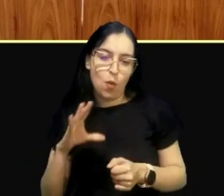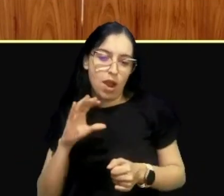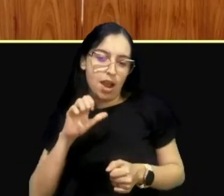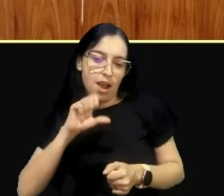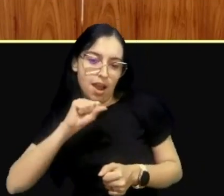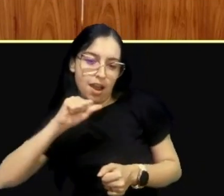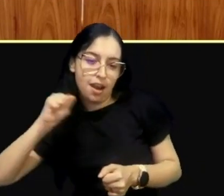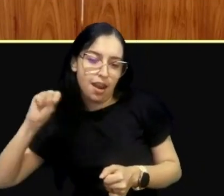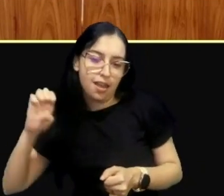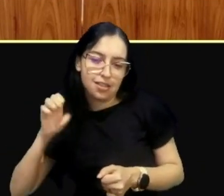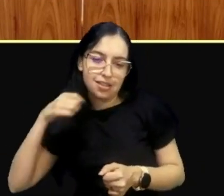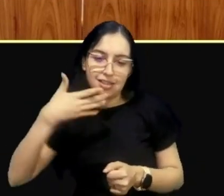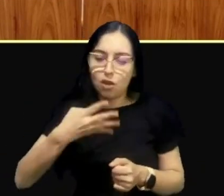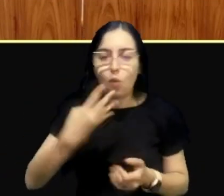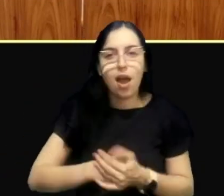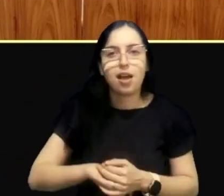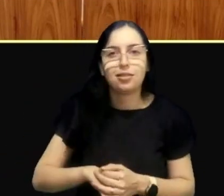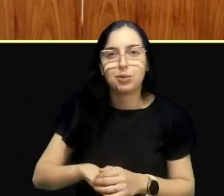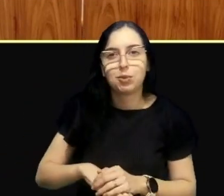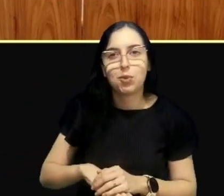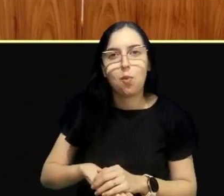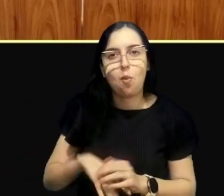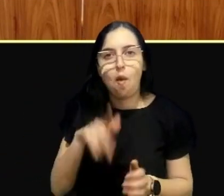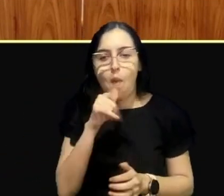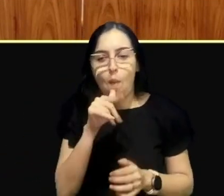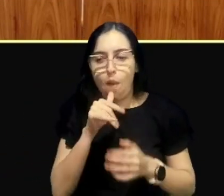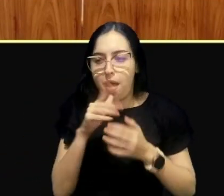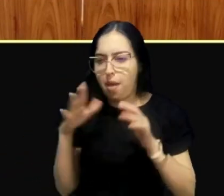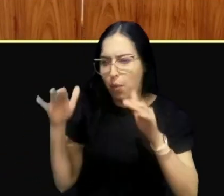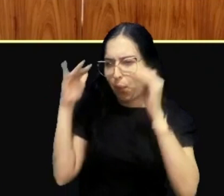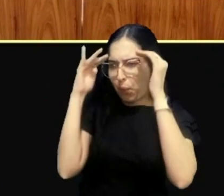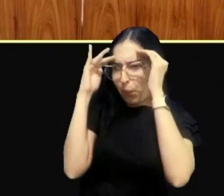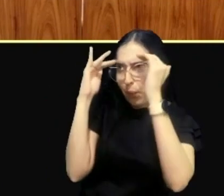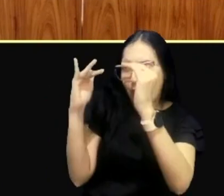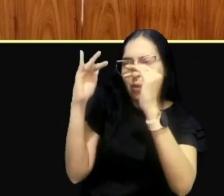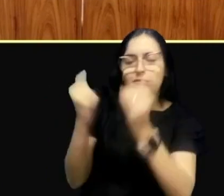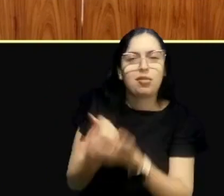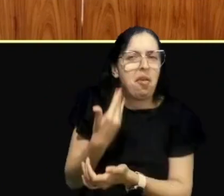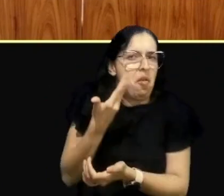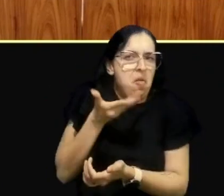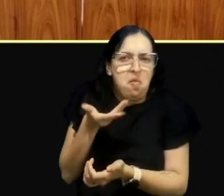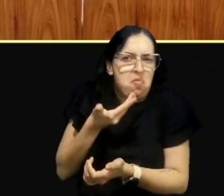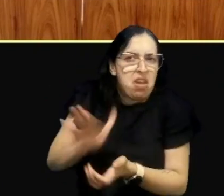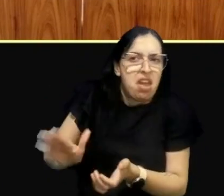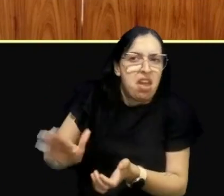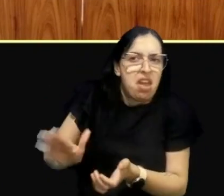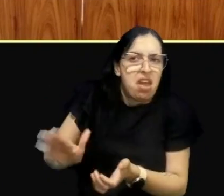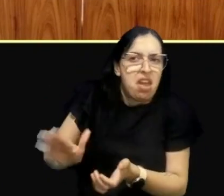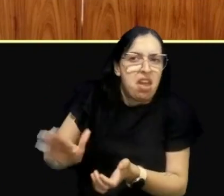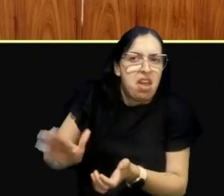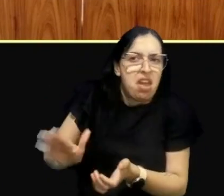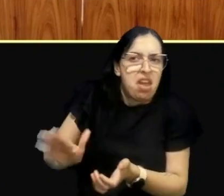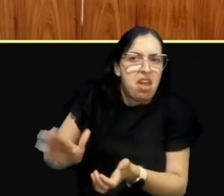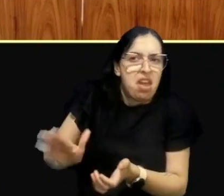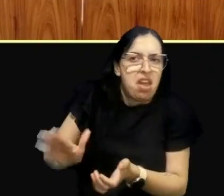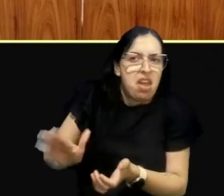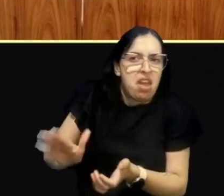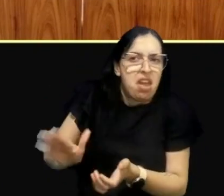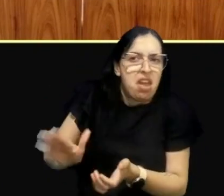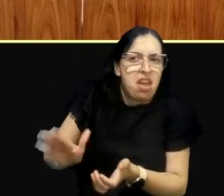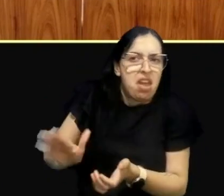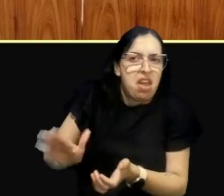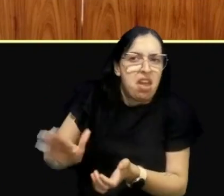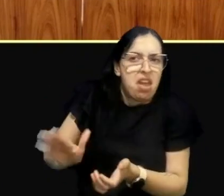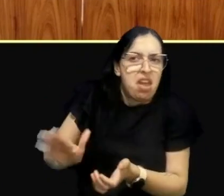do Rio. Esse Rio é ambicioso. Eu não quero ser isso para sempre. A doutora Kátia, a desembargadora